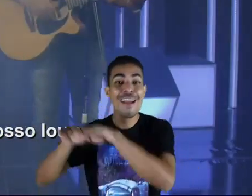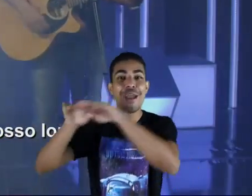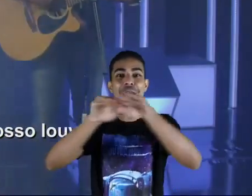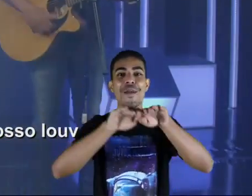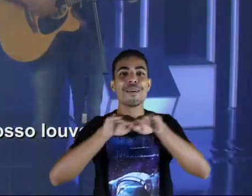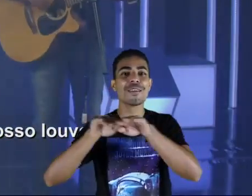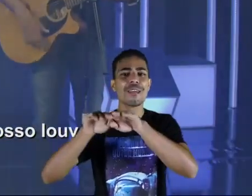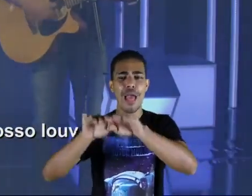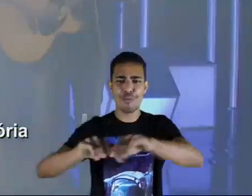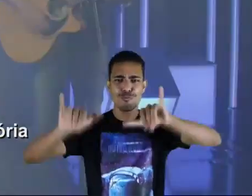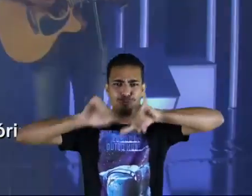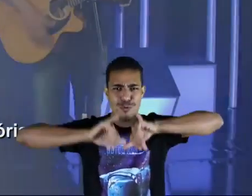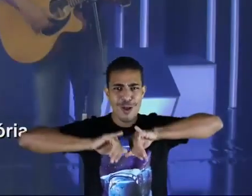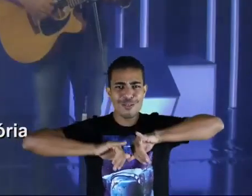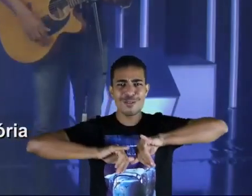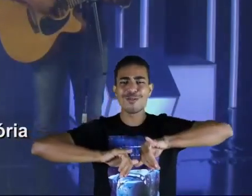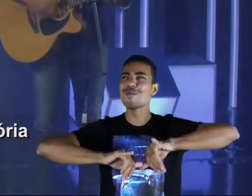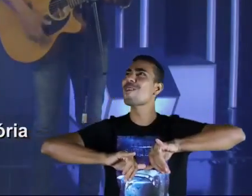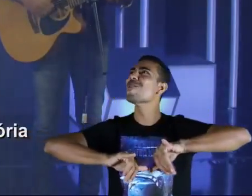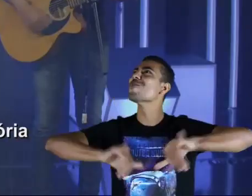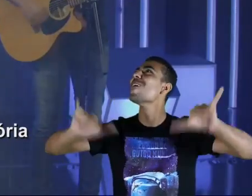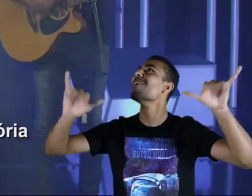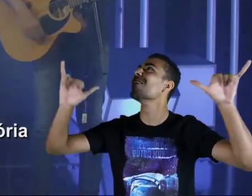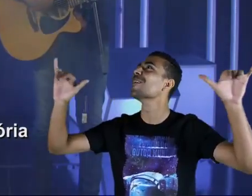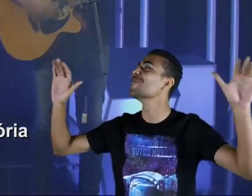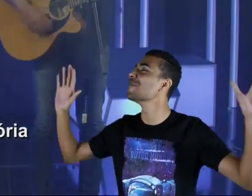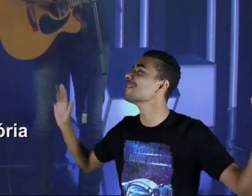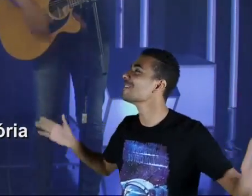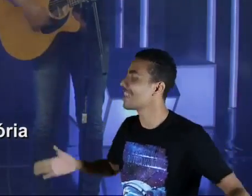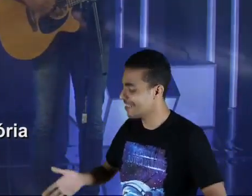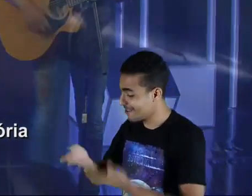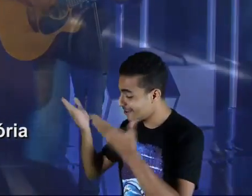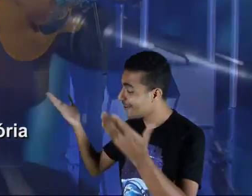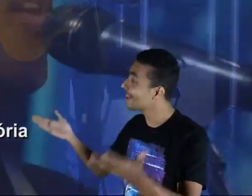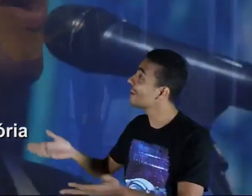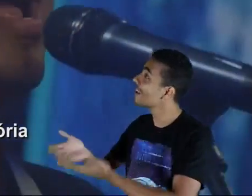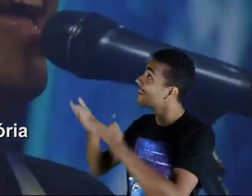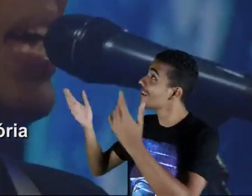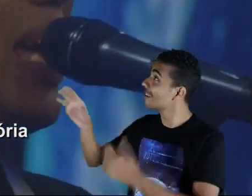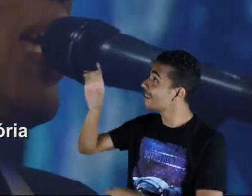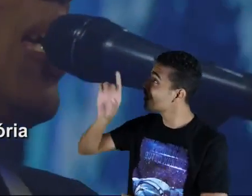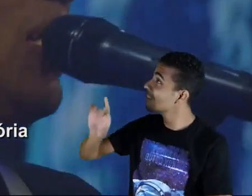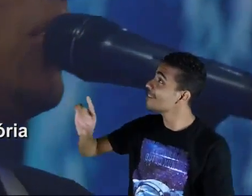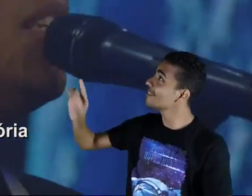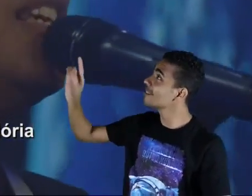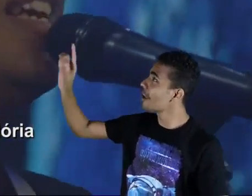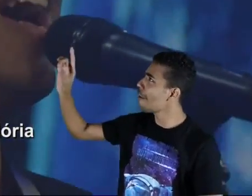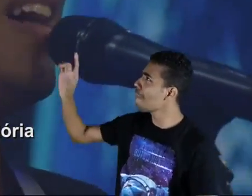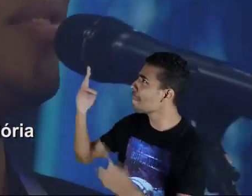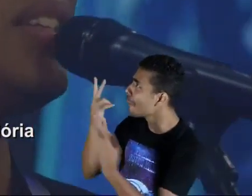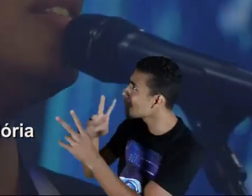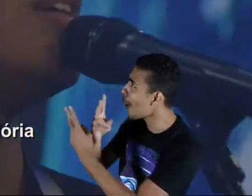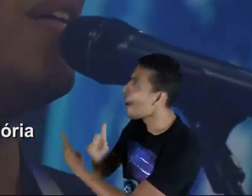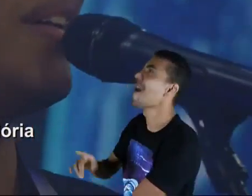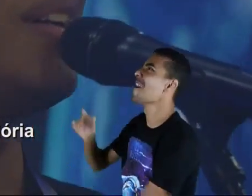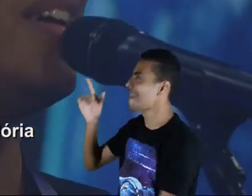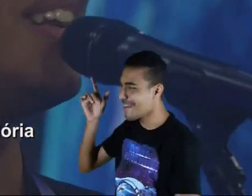hora de erguermos nosso louvor. Meu Senhor, em ti